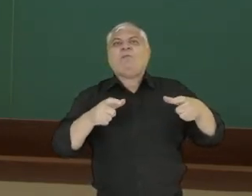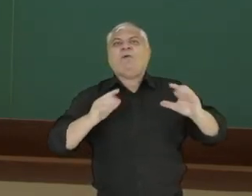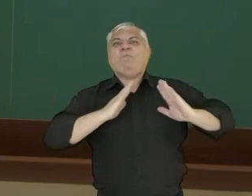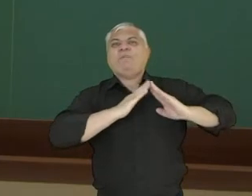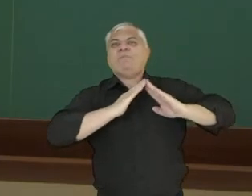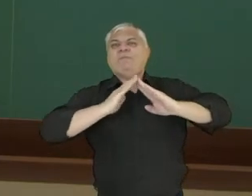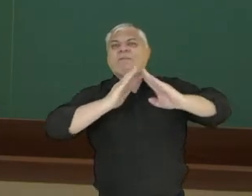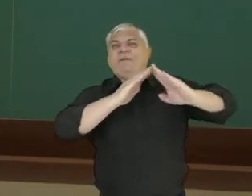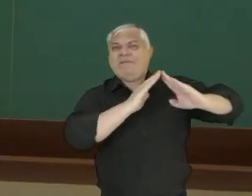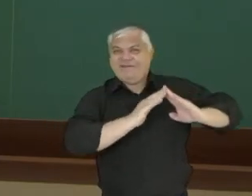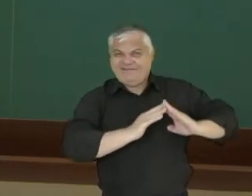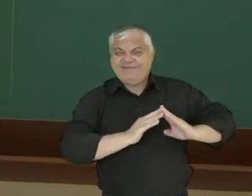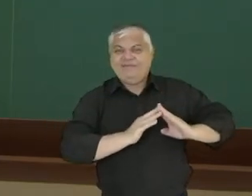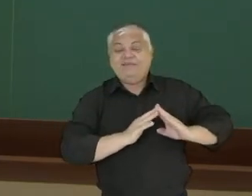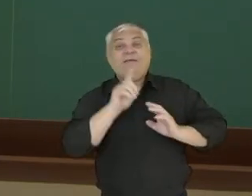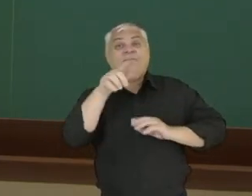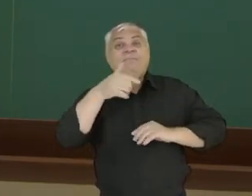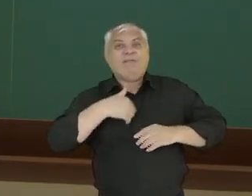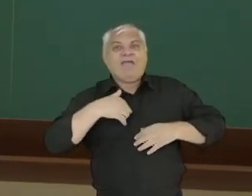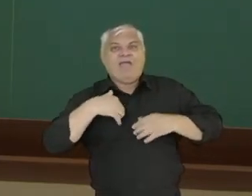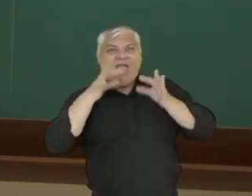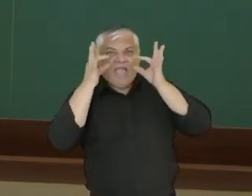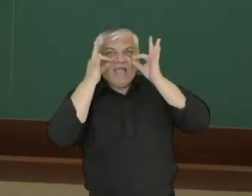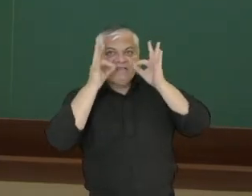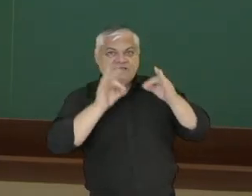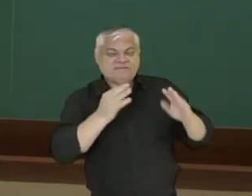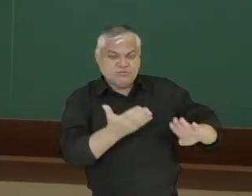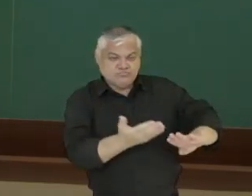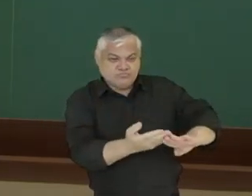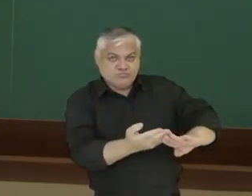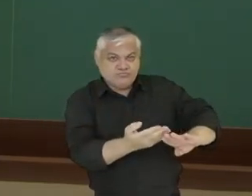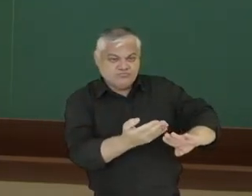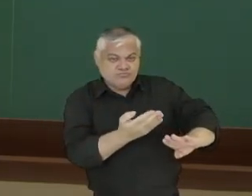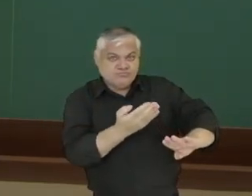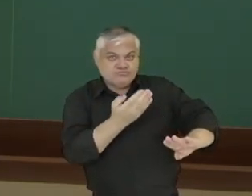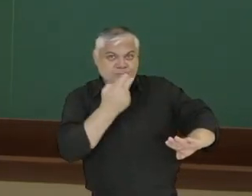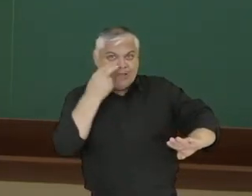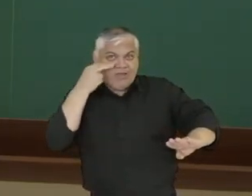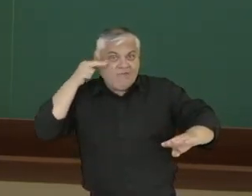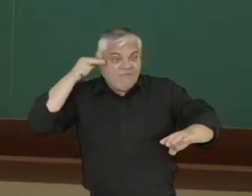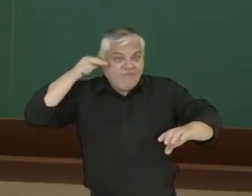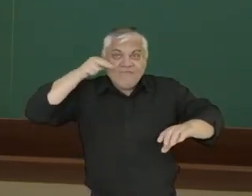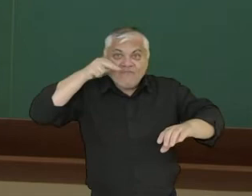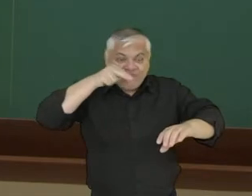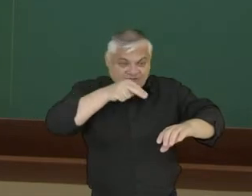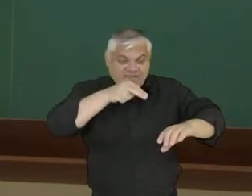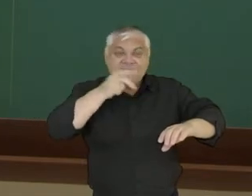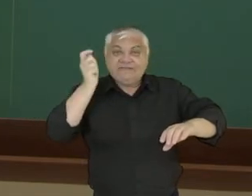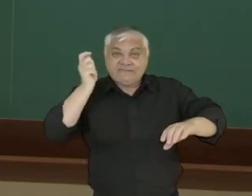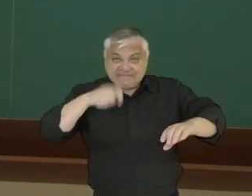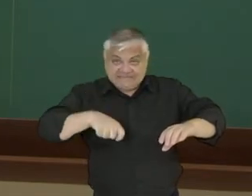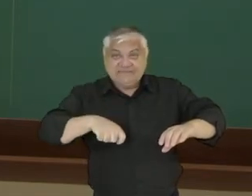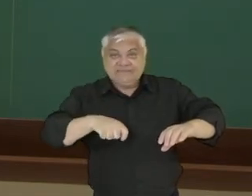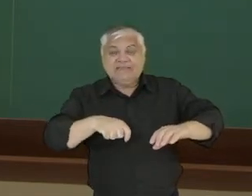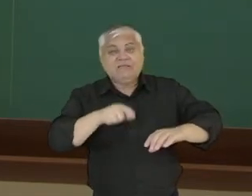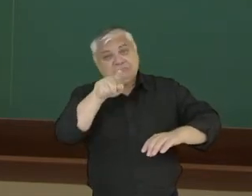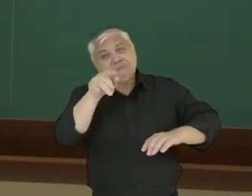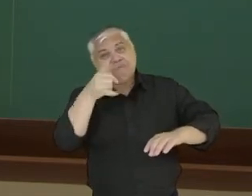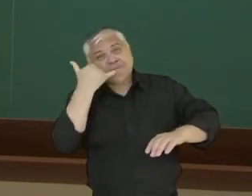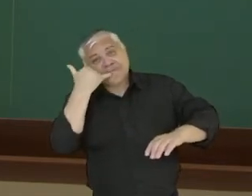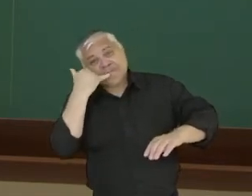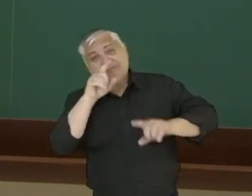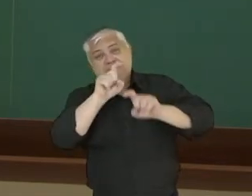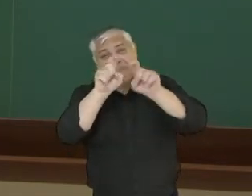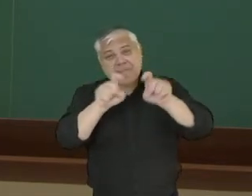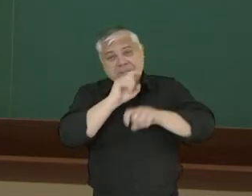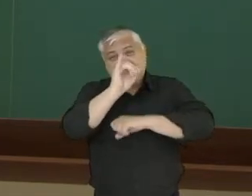mais atenção, espero que a resolução da sua televisão, do seu dispositivo móvel qual você está acompanhando essa aula permita, mas